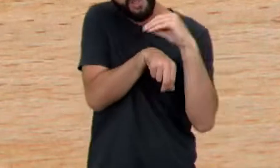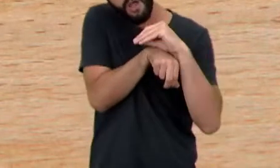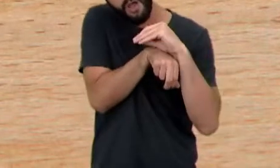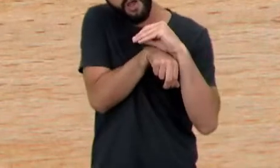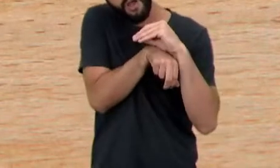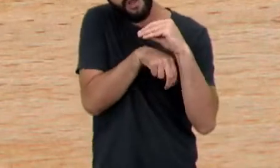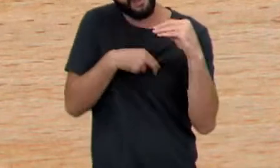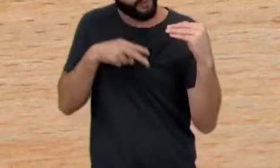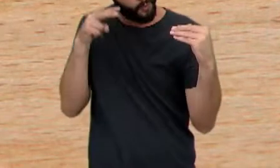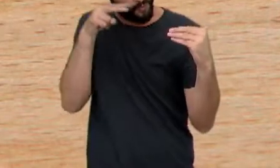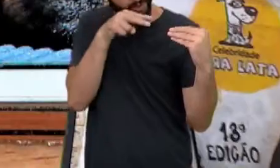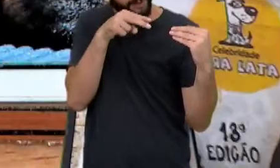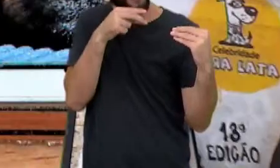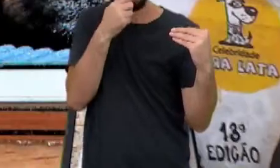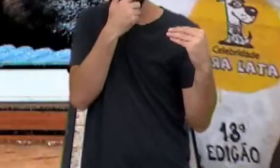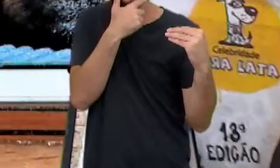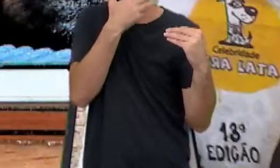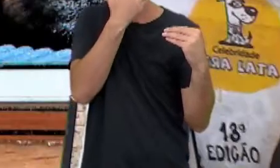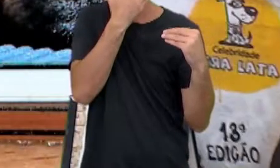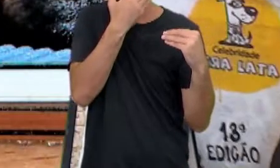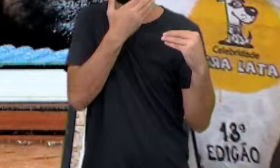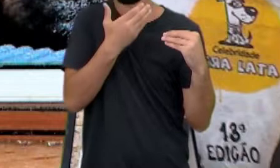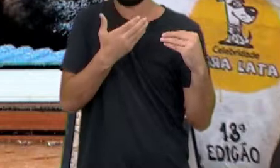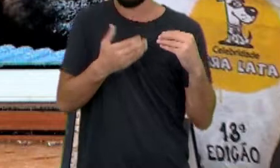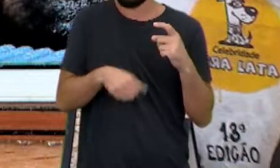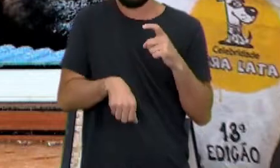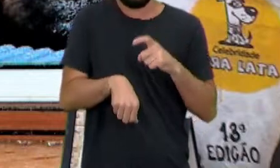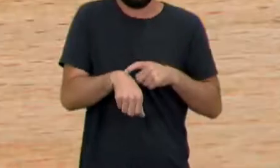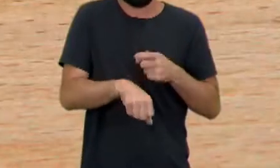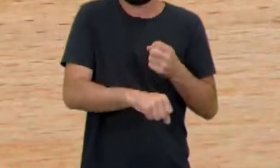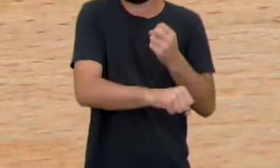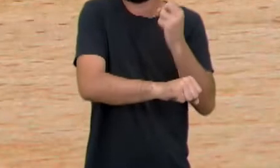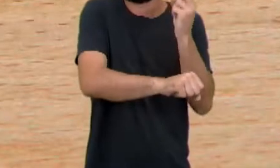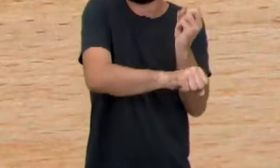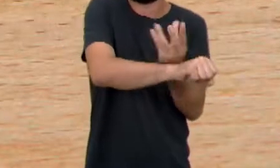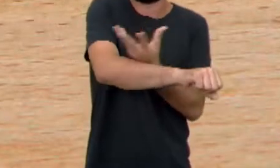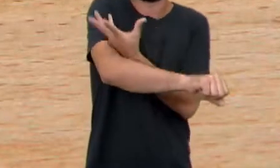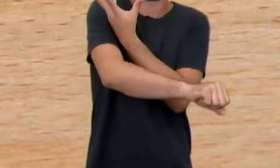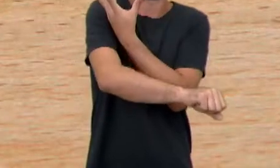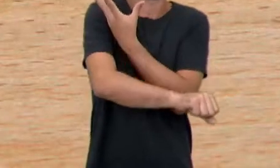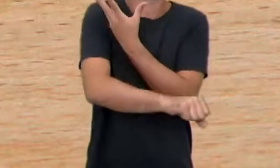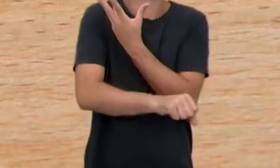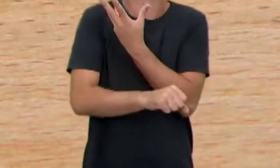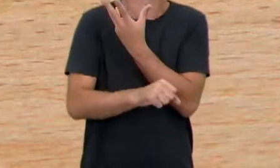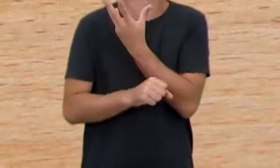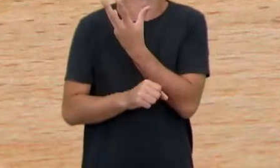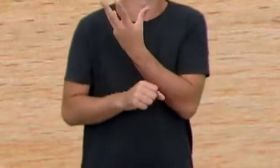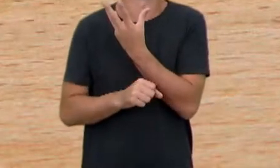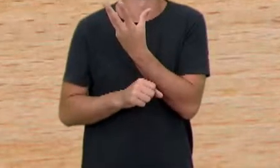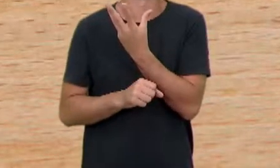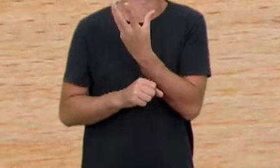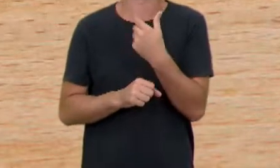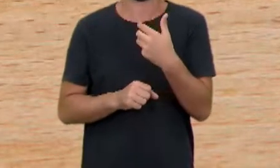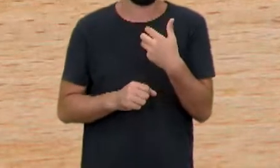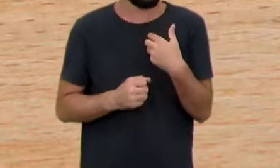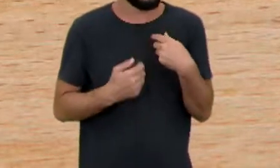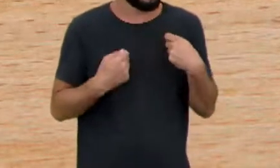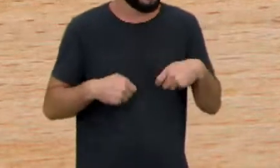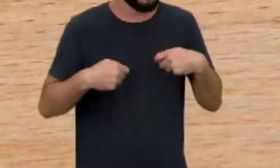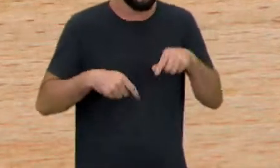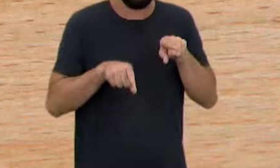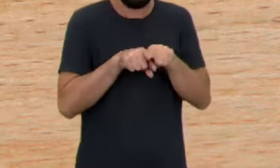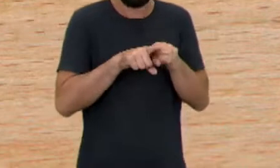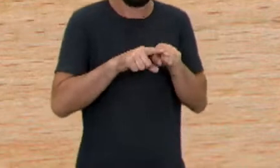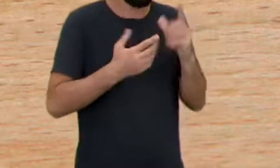sorri para ela, e esse sorriso me emocionou muito por ser um momento difícil, e eu quis me movimentar para agradecer a Magnólia,